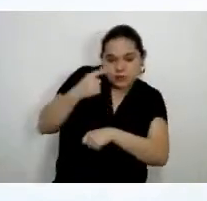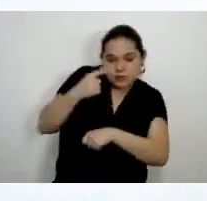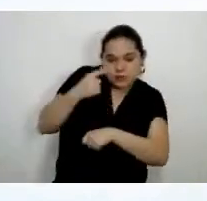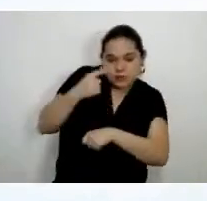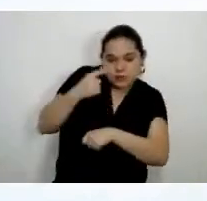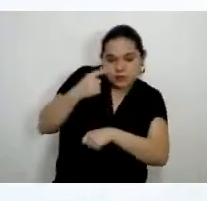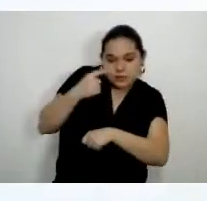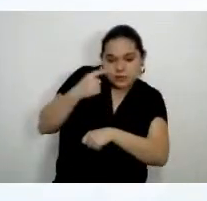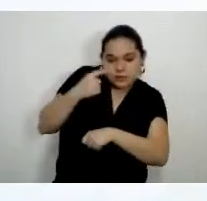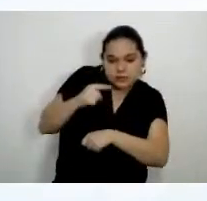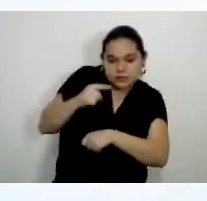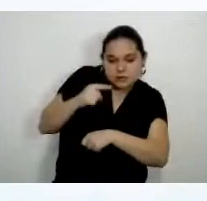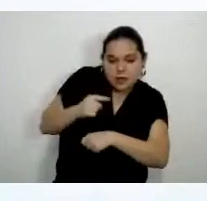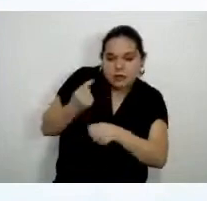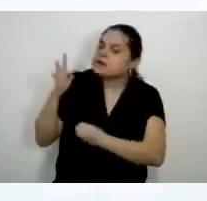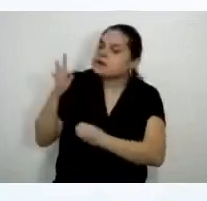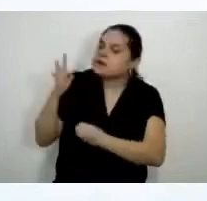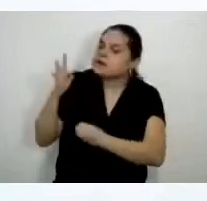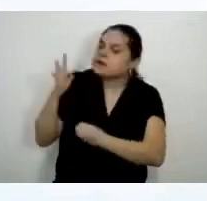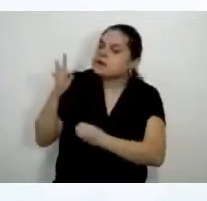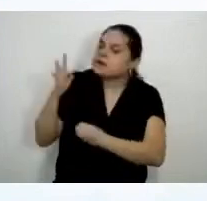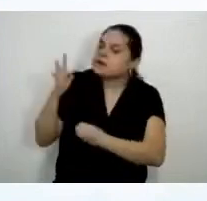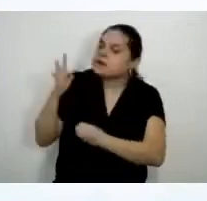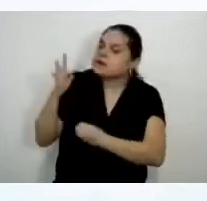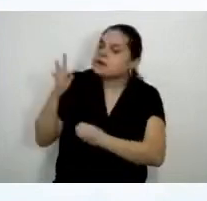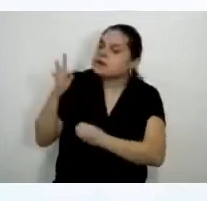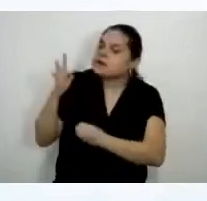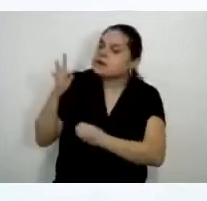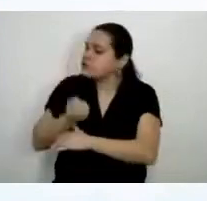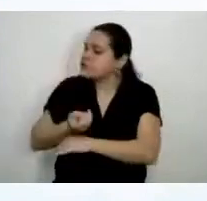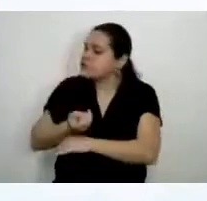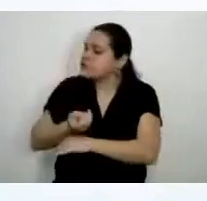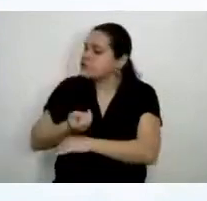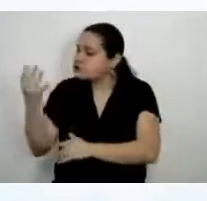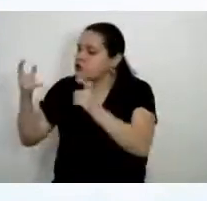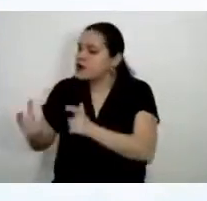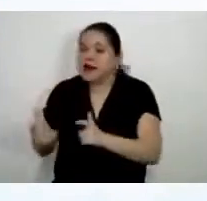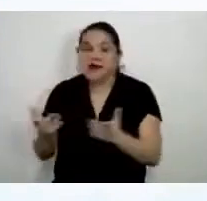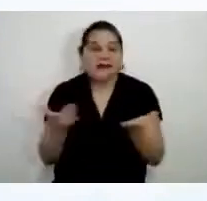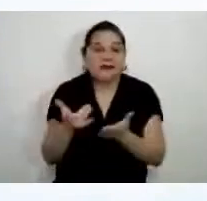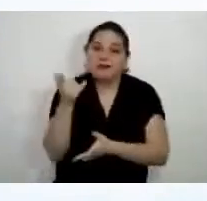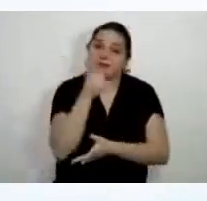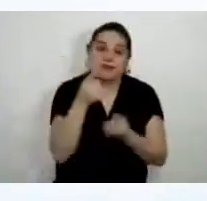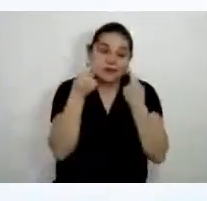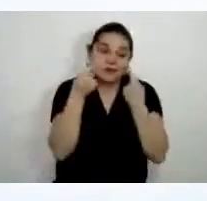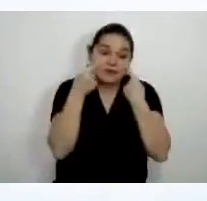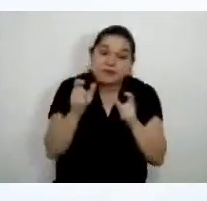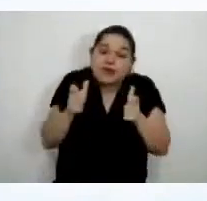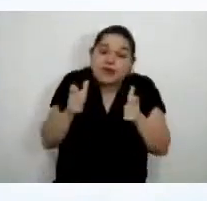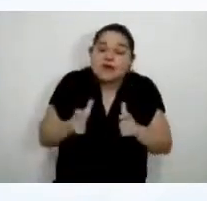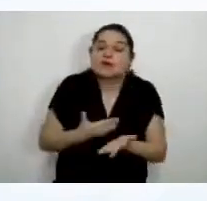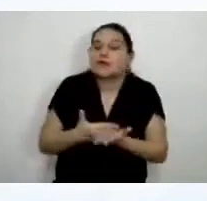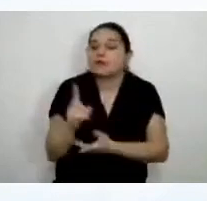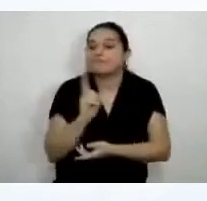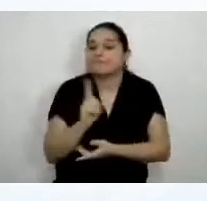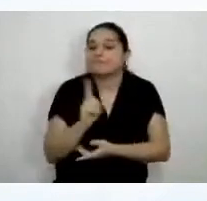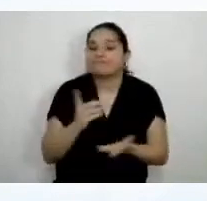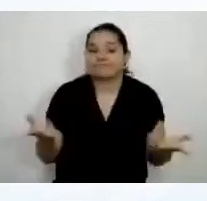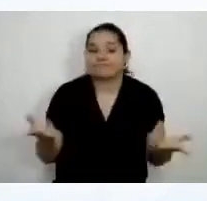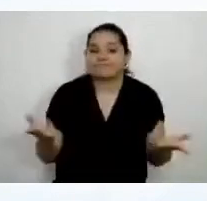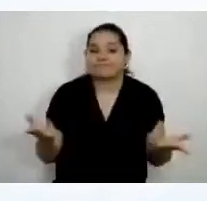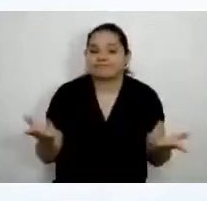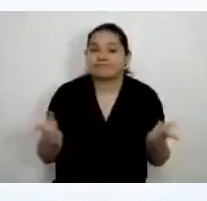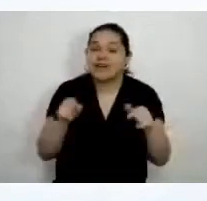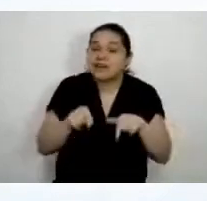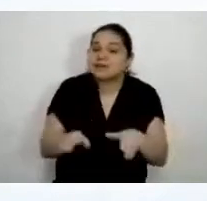já não conseguem mais fazer essa sequência. Isso acontece na Espanha, inclusive com uma